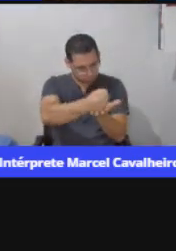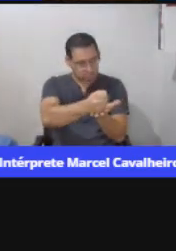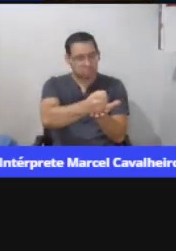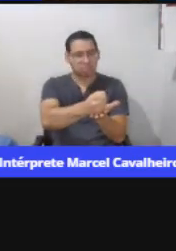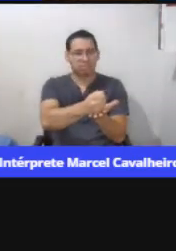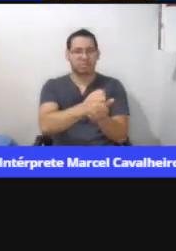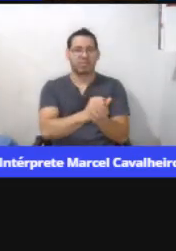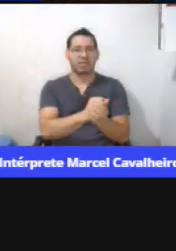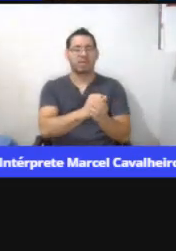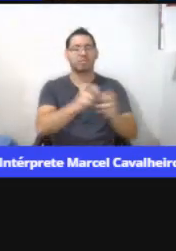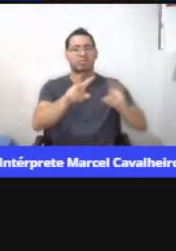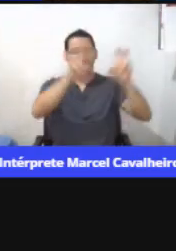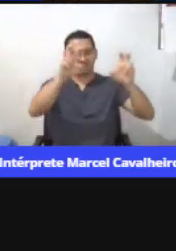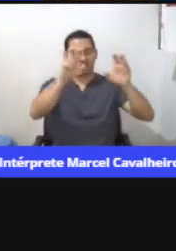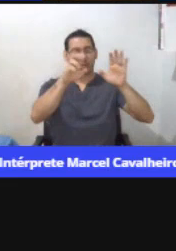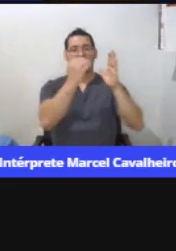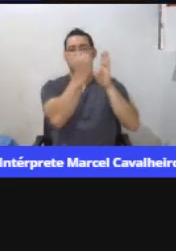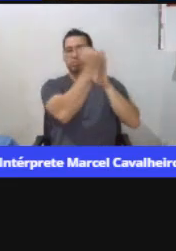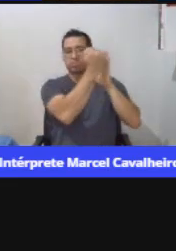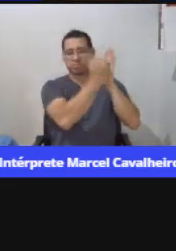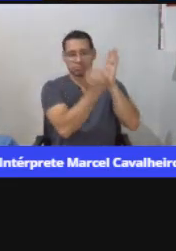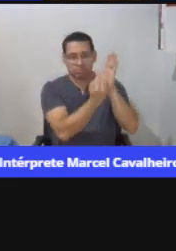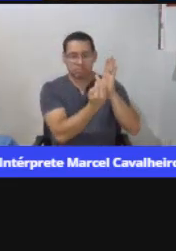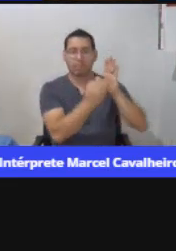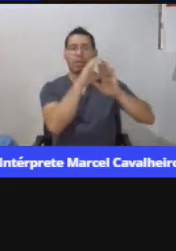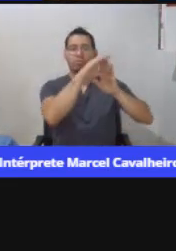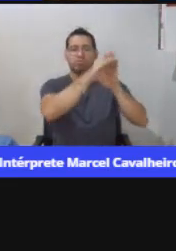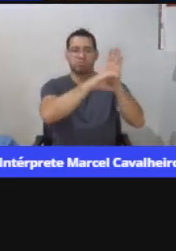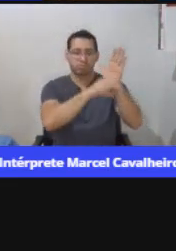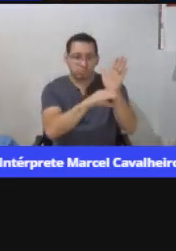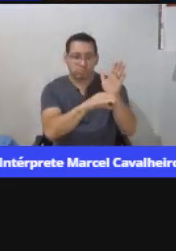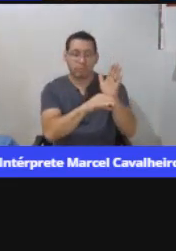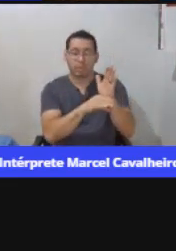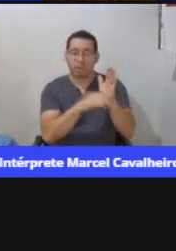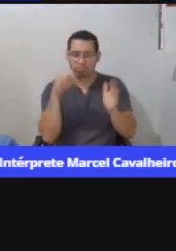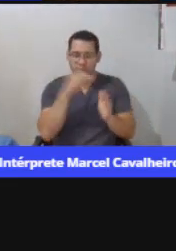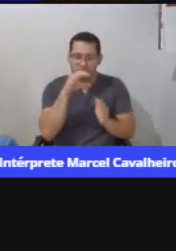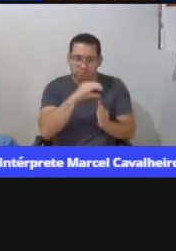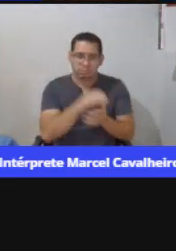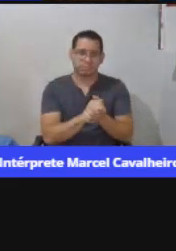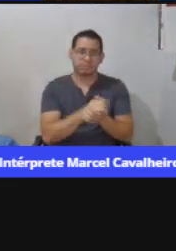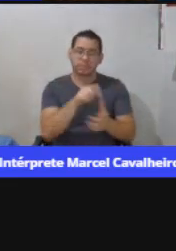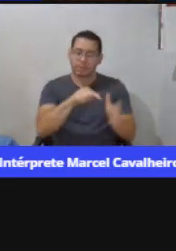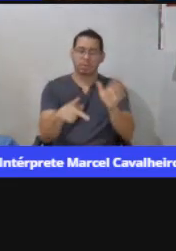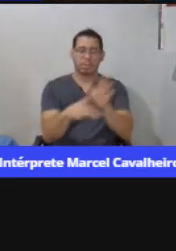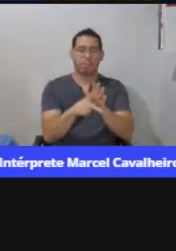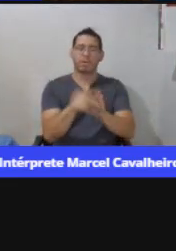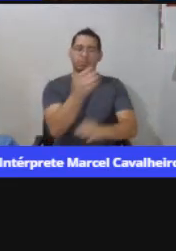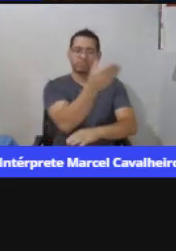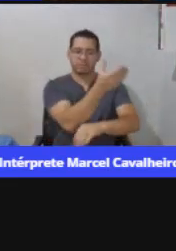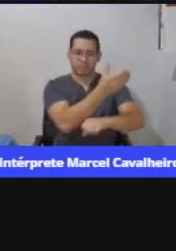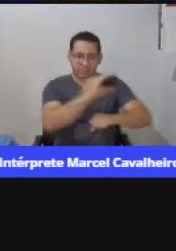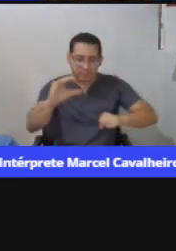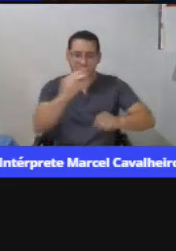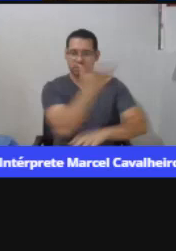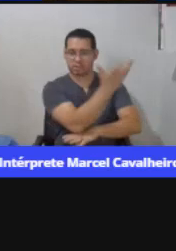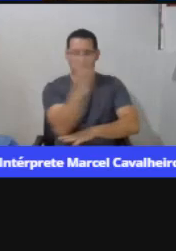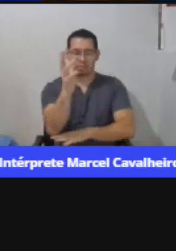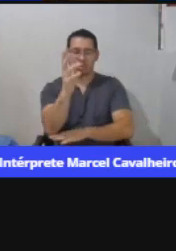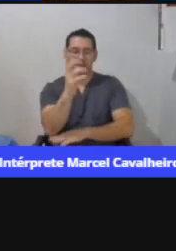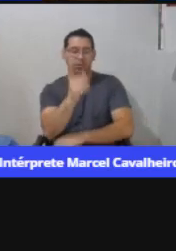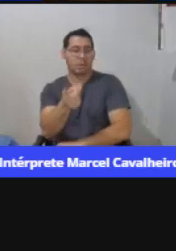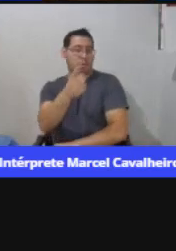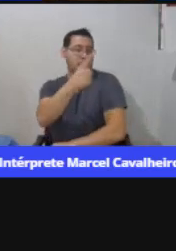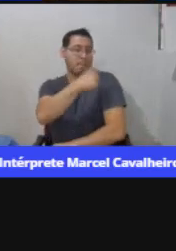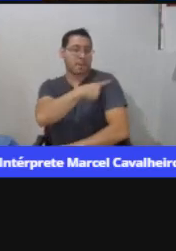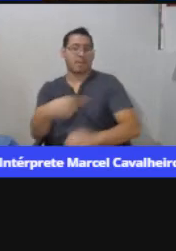intitulado Referencial Curricular Circunstancial. Ele é de Ciência da Natureza do 1º ao 9º ano e